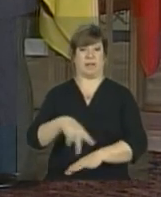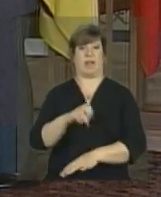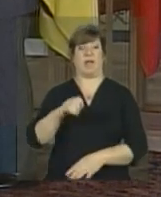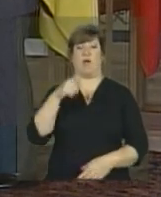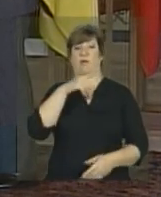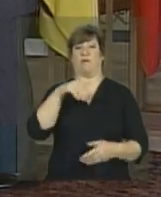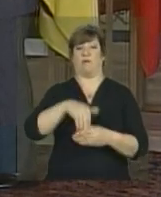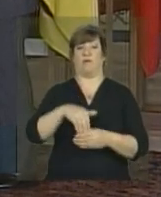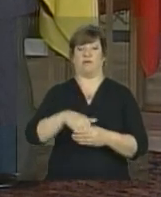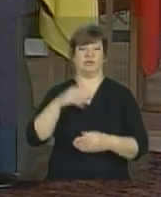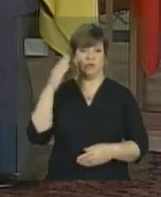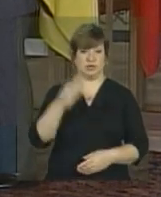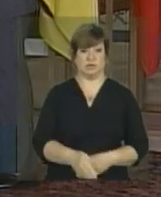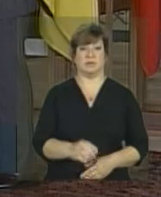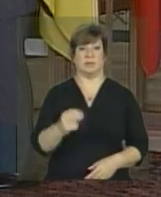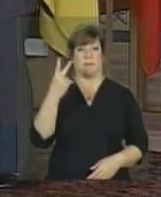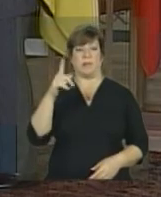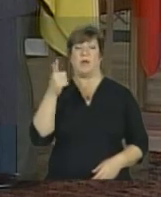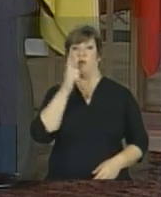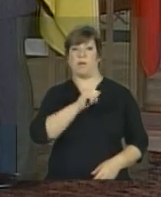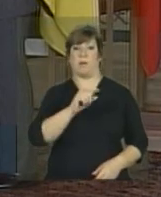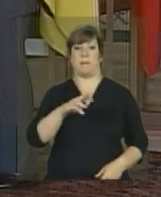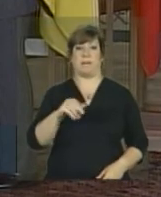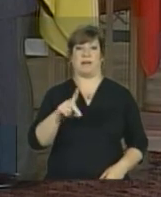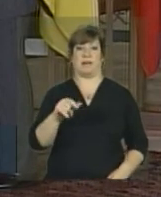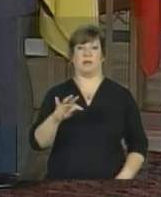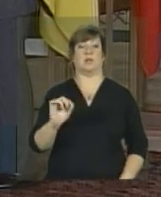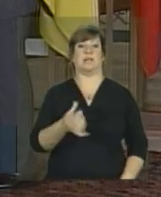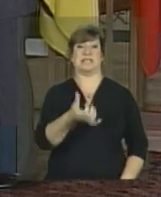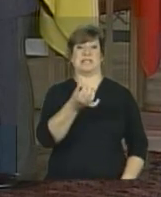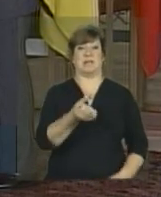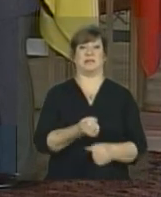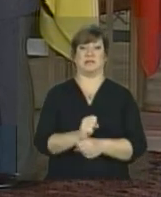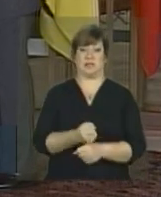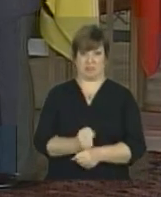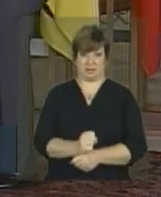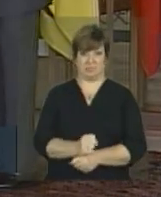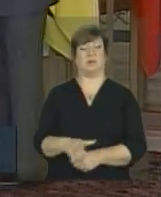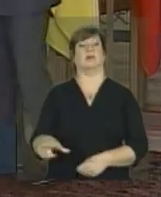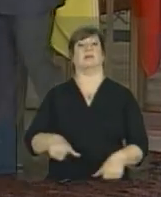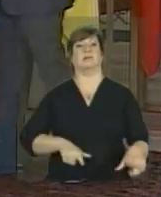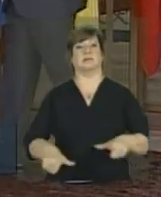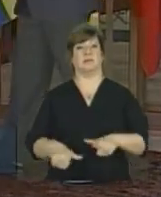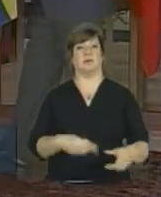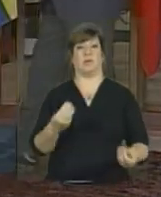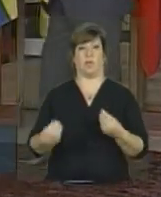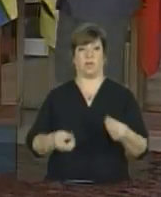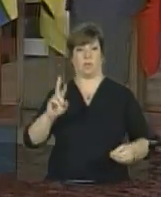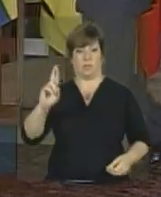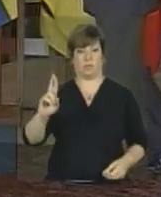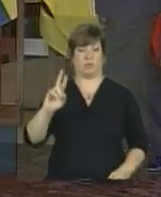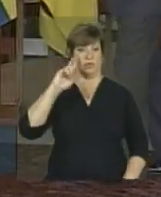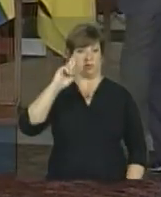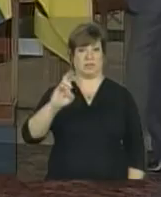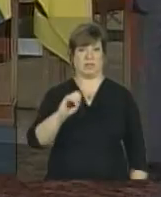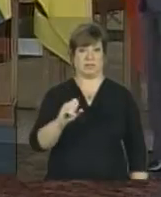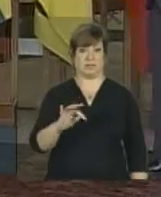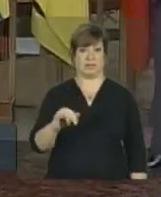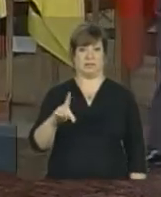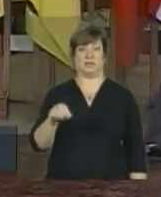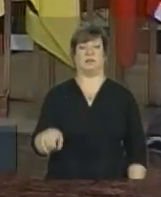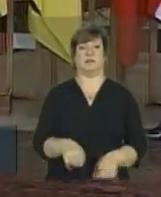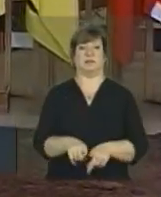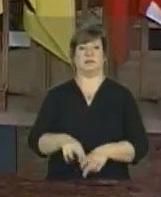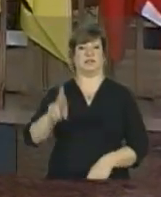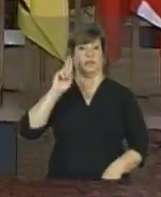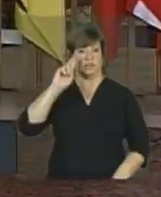eleito diretamente para um mandato de 6 anos. E ocupa a função de chefe de Estado, chefe